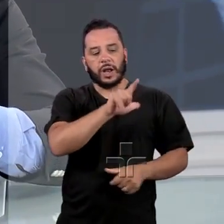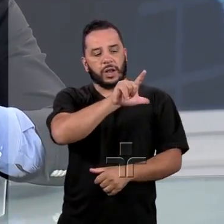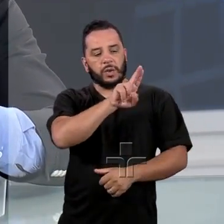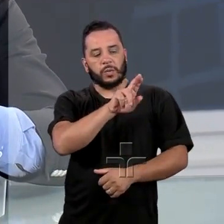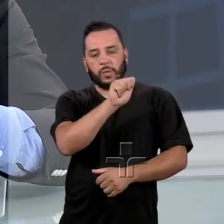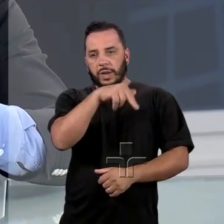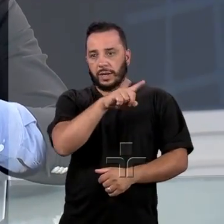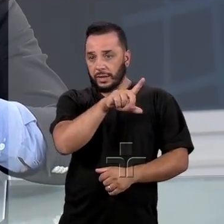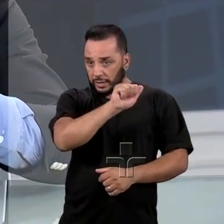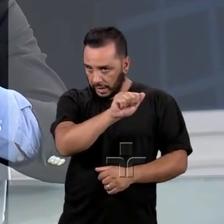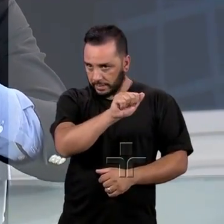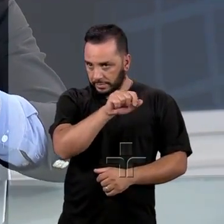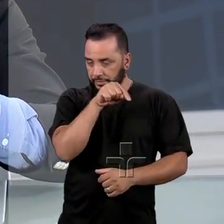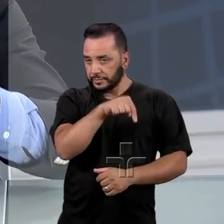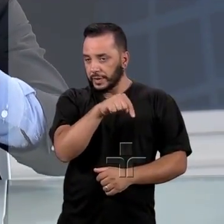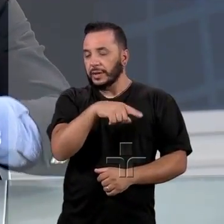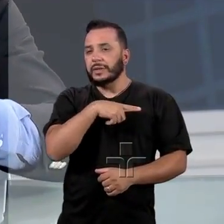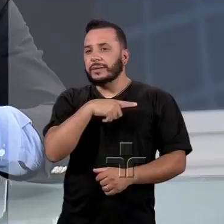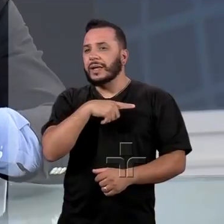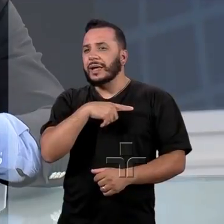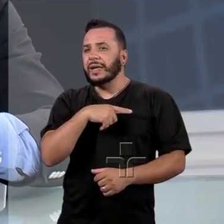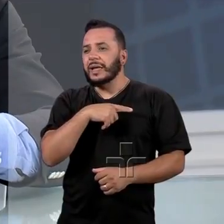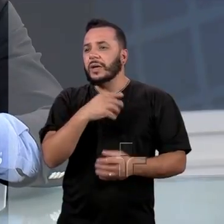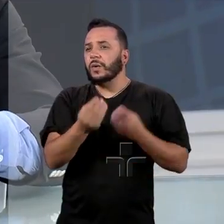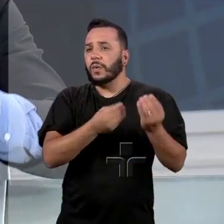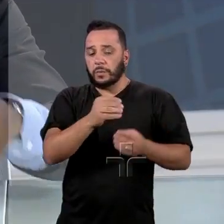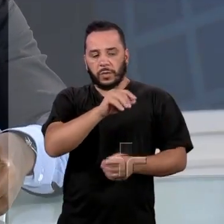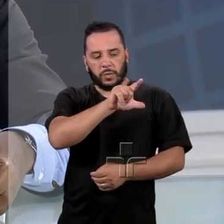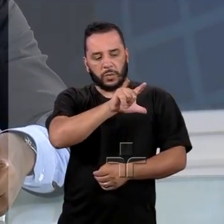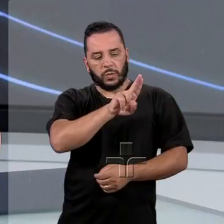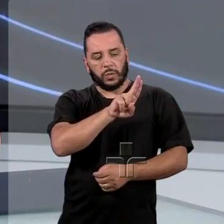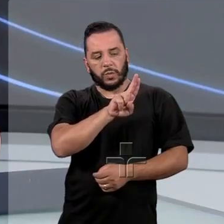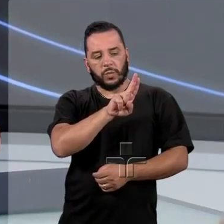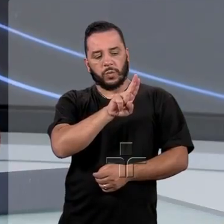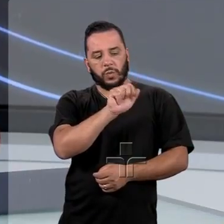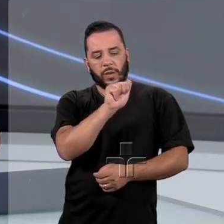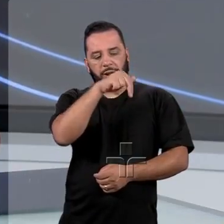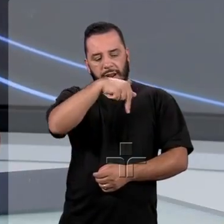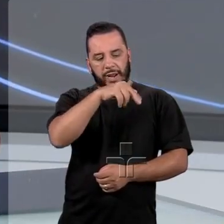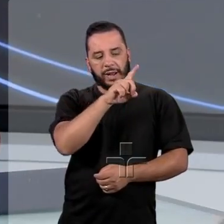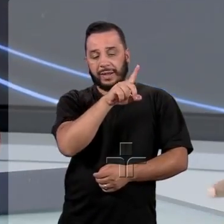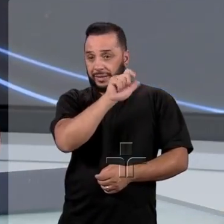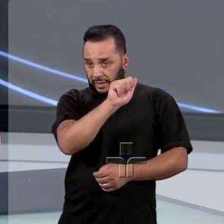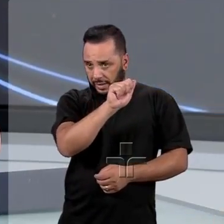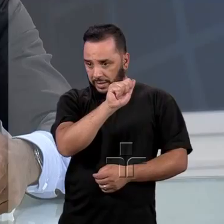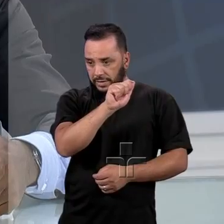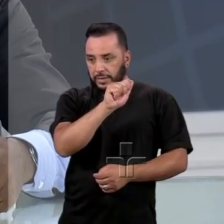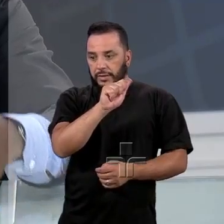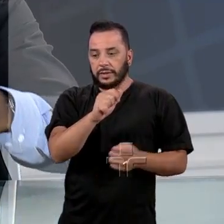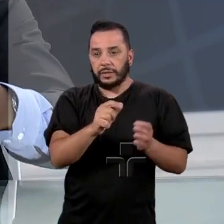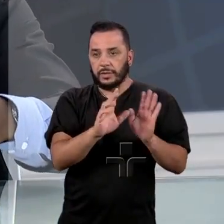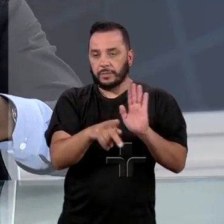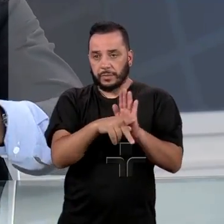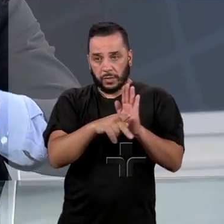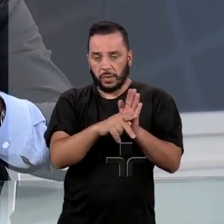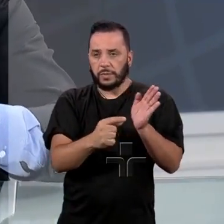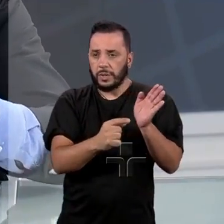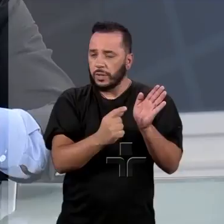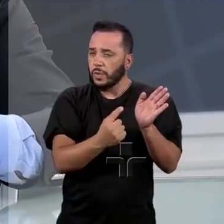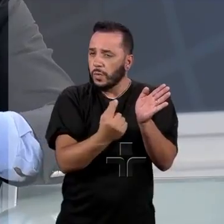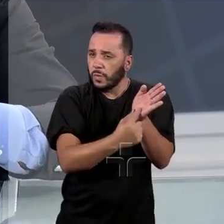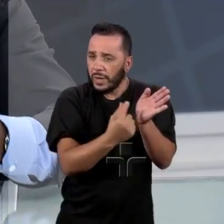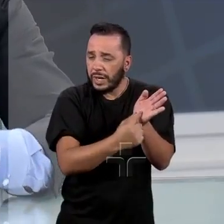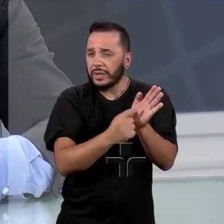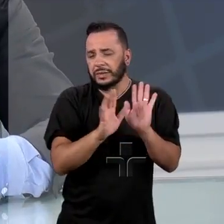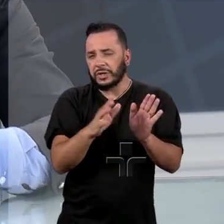muito importante da construção da metalurgia lá em Luanda, onde os negros já 300 anos atrás já